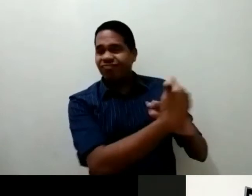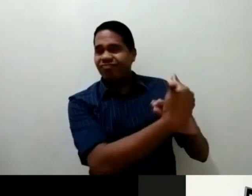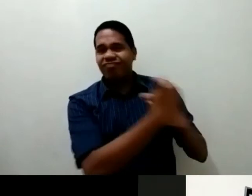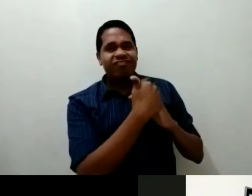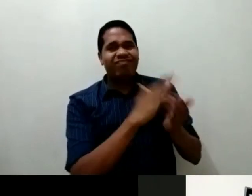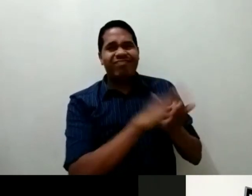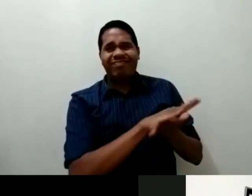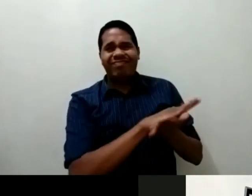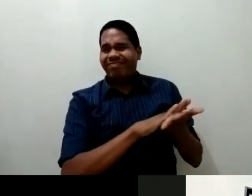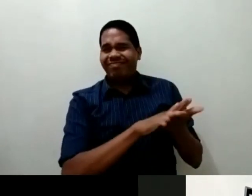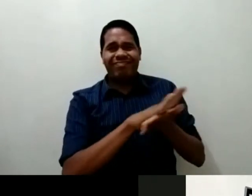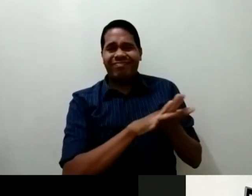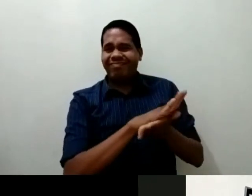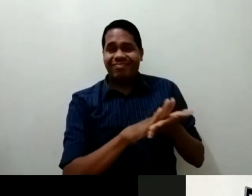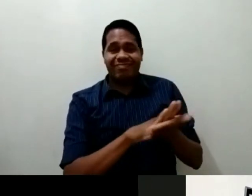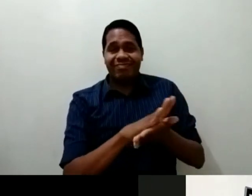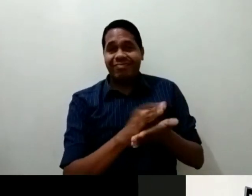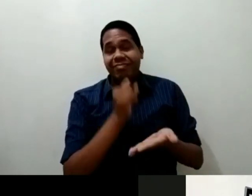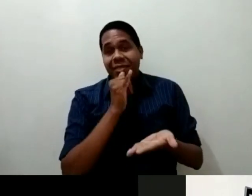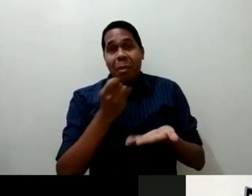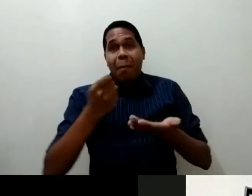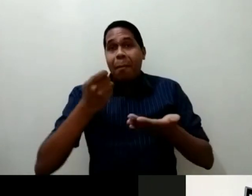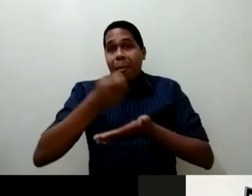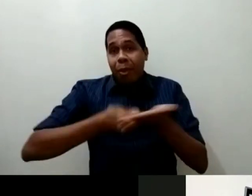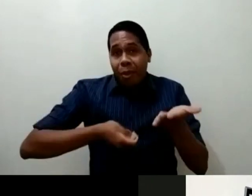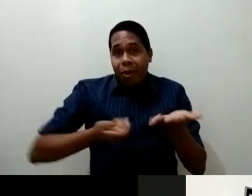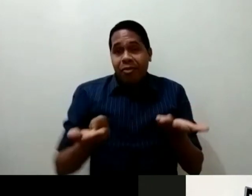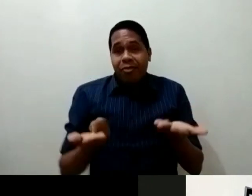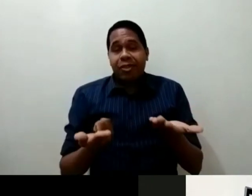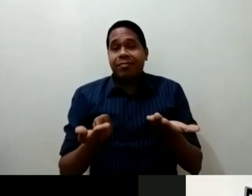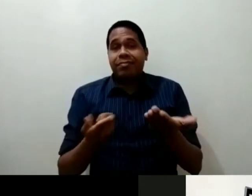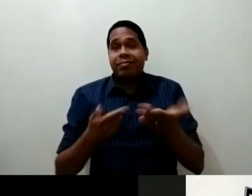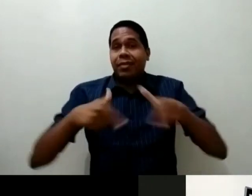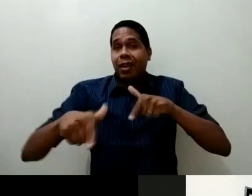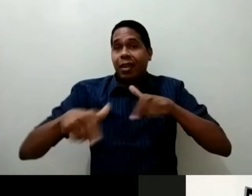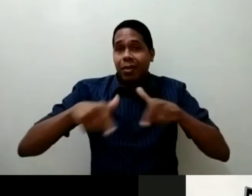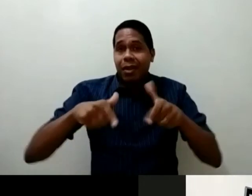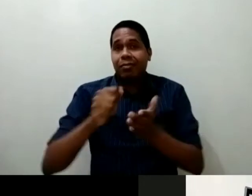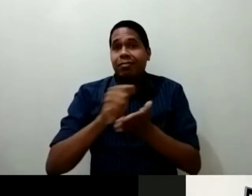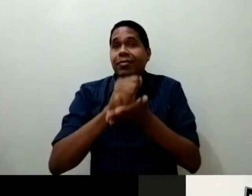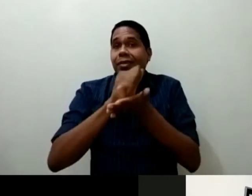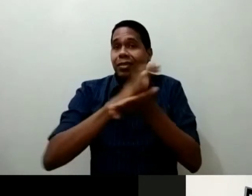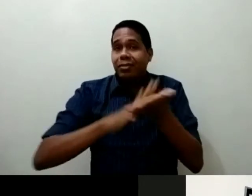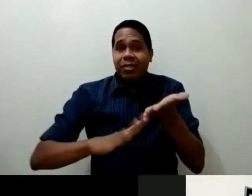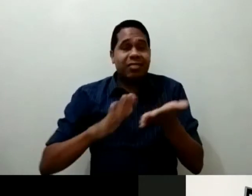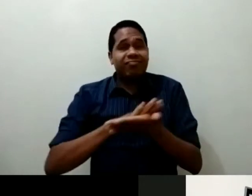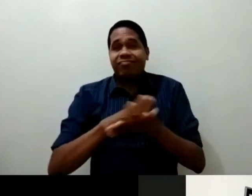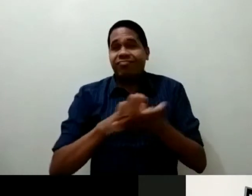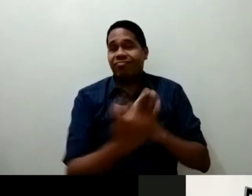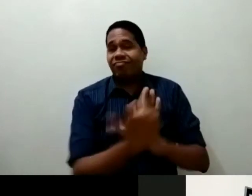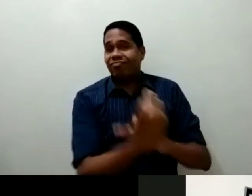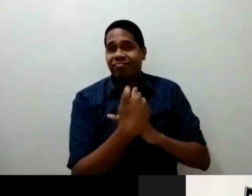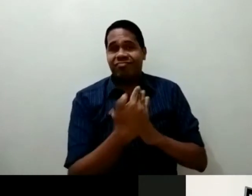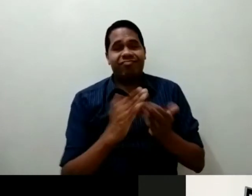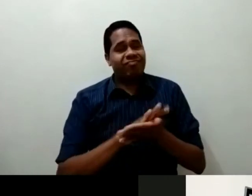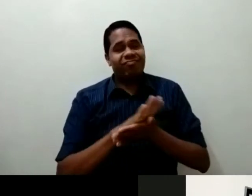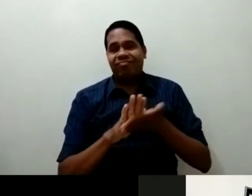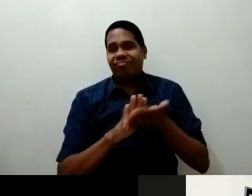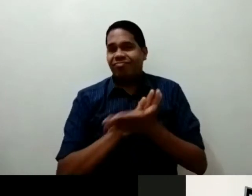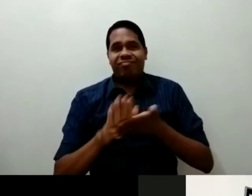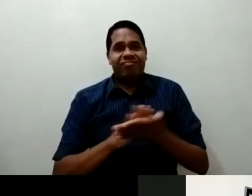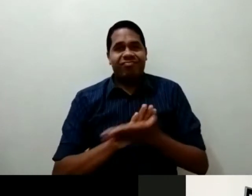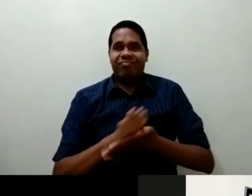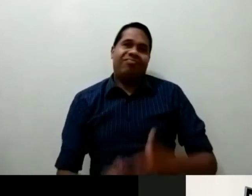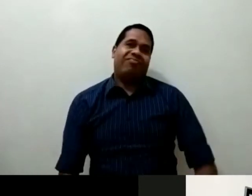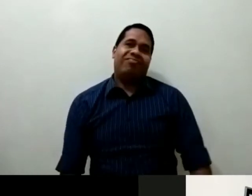É, os meus colegas mais achegados me ajudavam, sim, através dos gestos que eles utilizavam, mas os demais